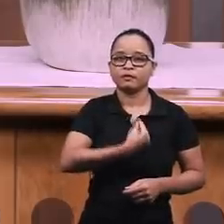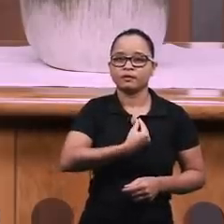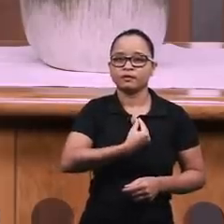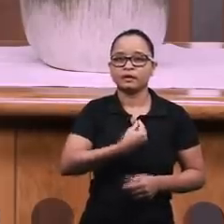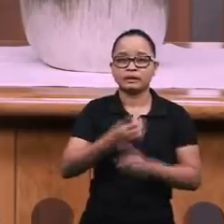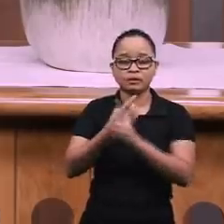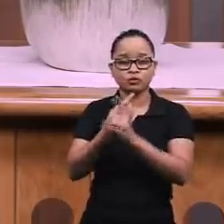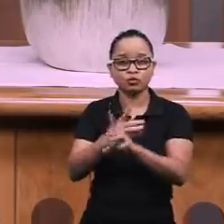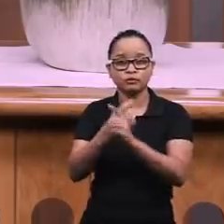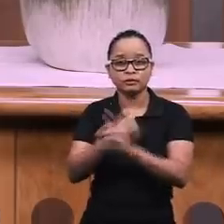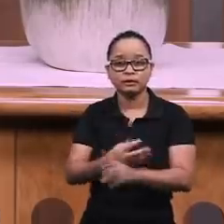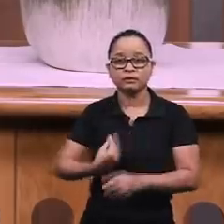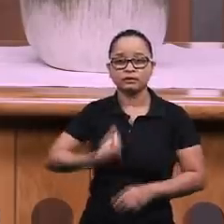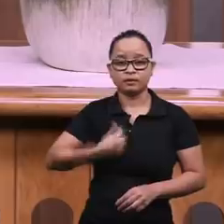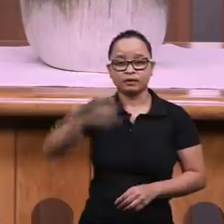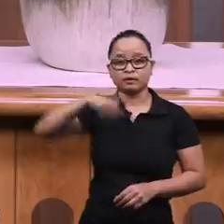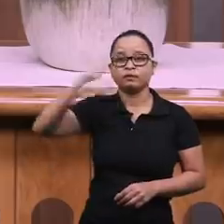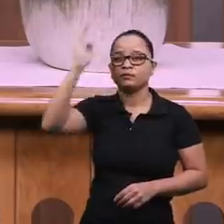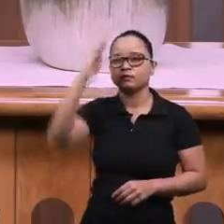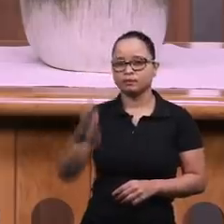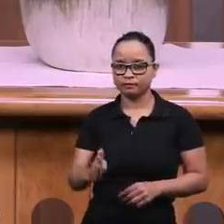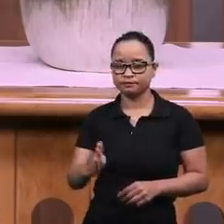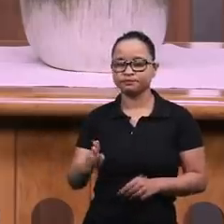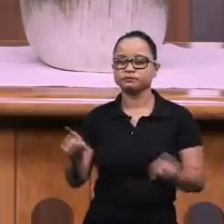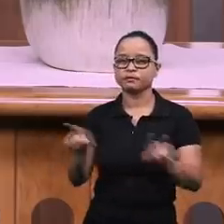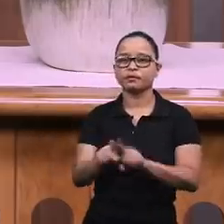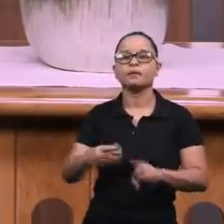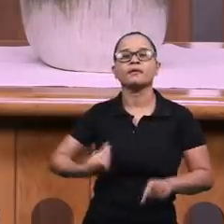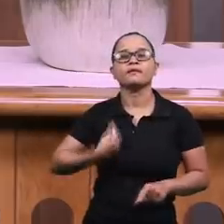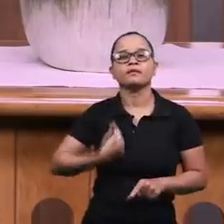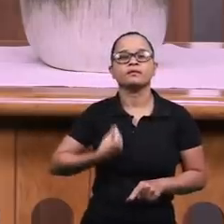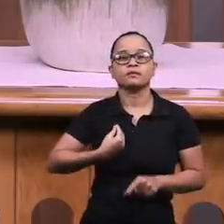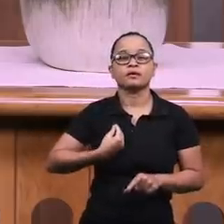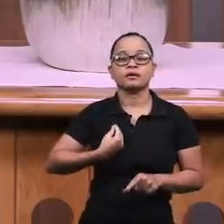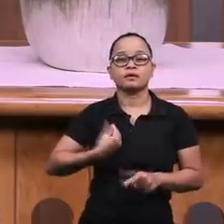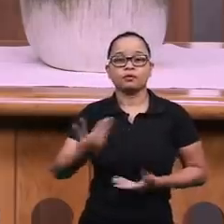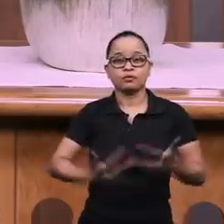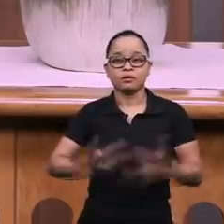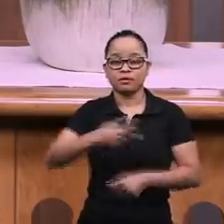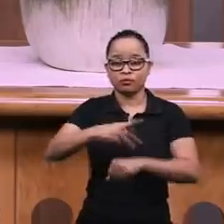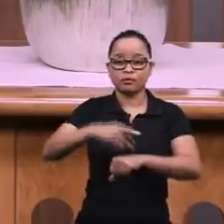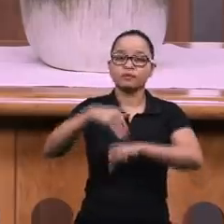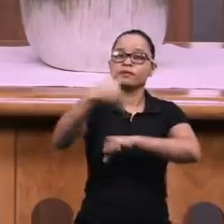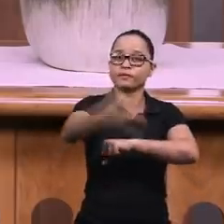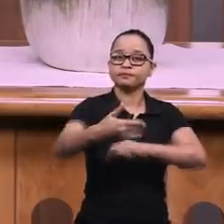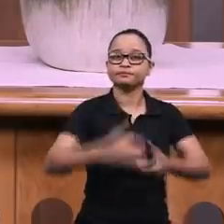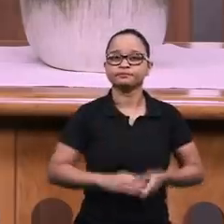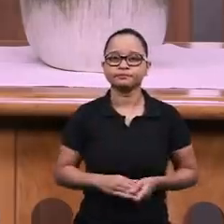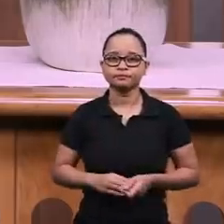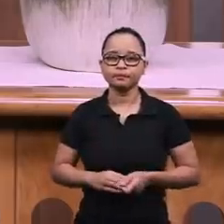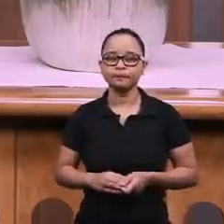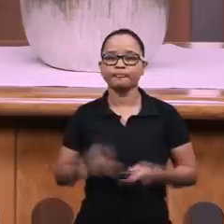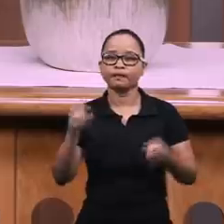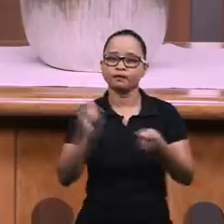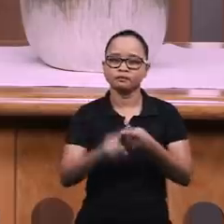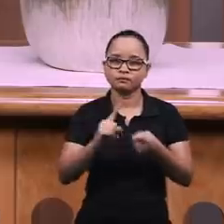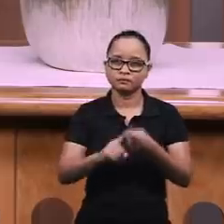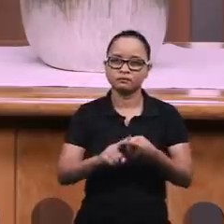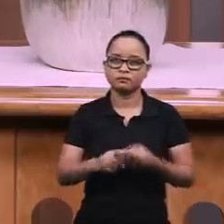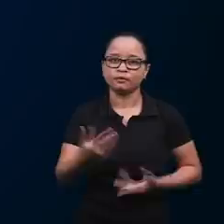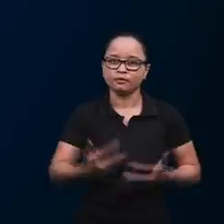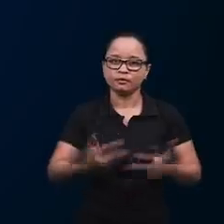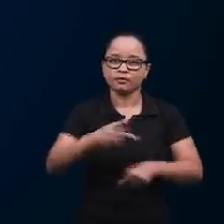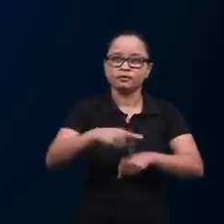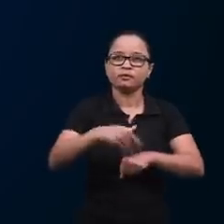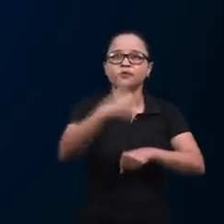a mesma obra do treino estamos de vir aqui no Brasil também é vivida pelos nossos irmãos no exterior Então vamos ter agora uma participação de um